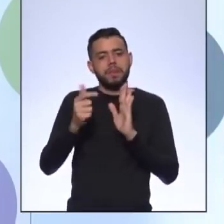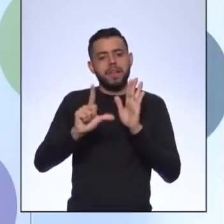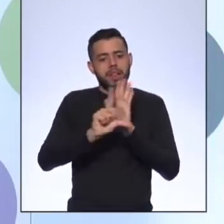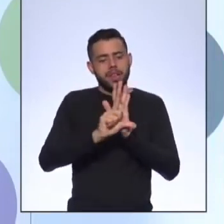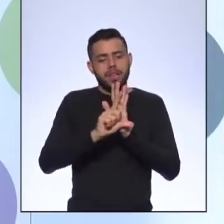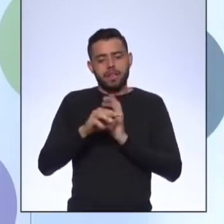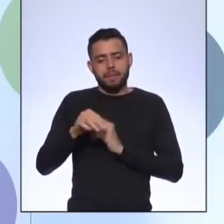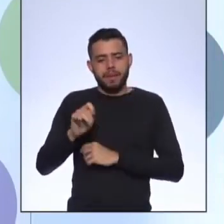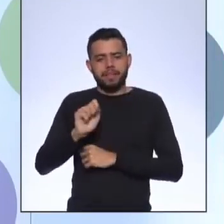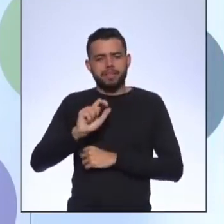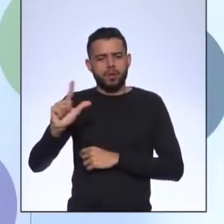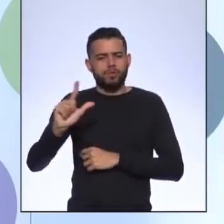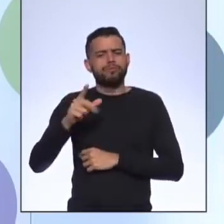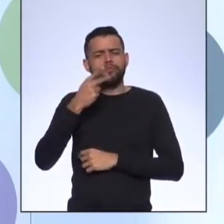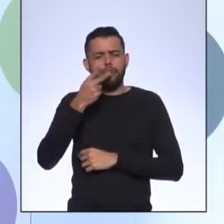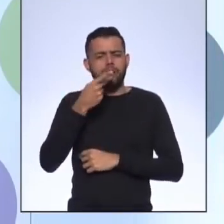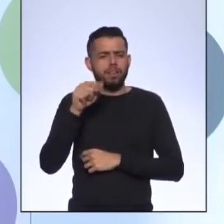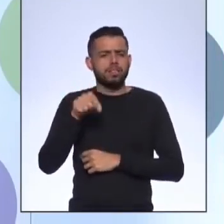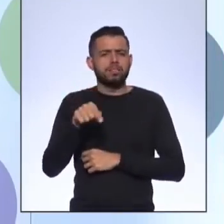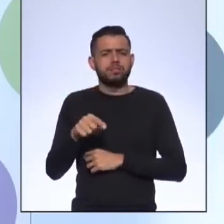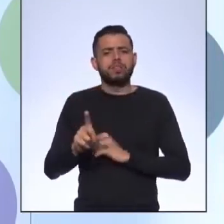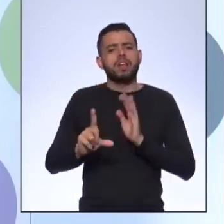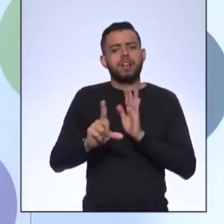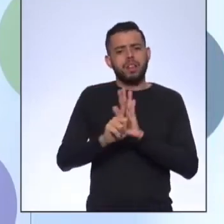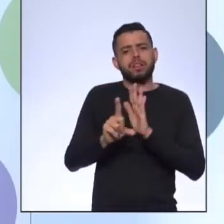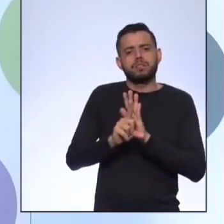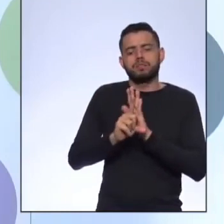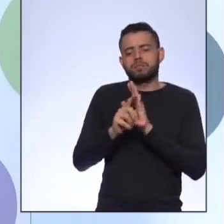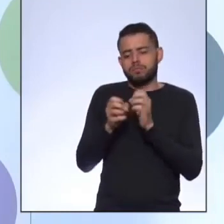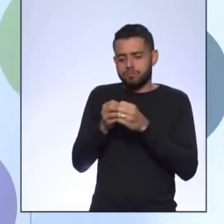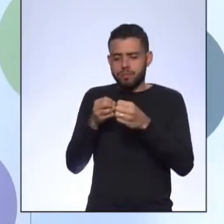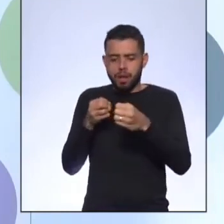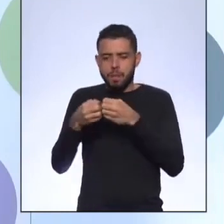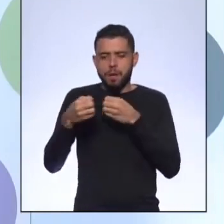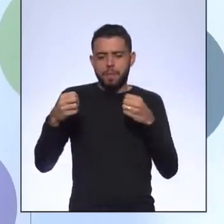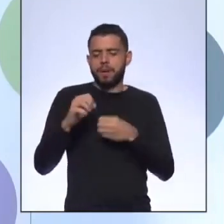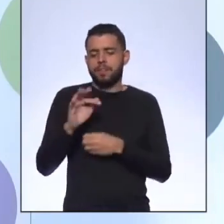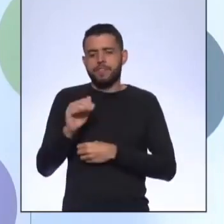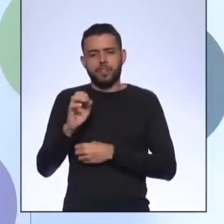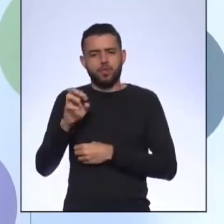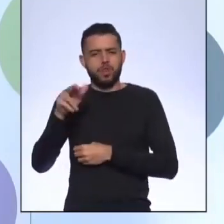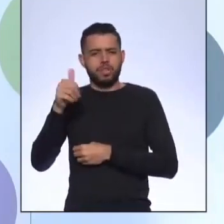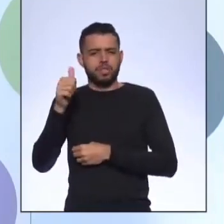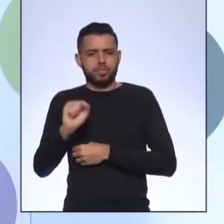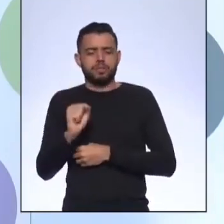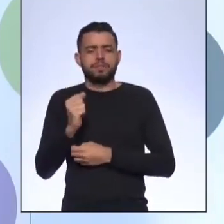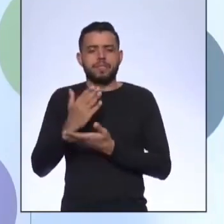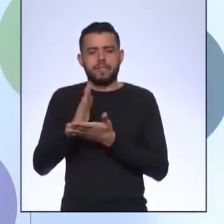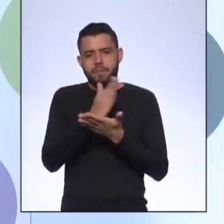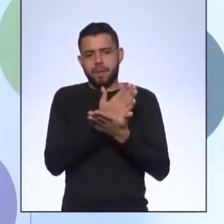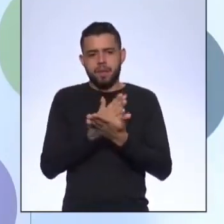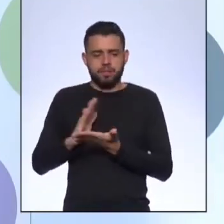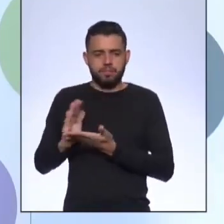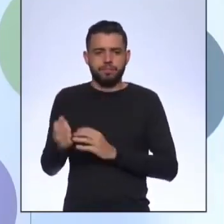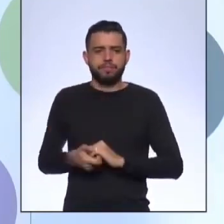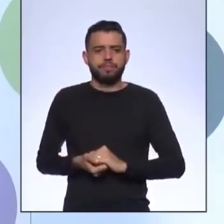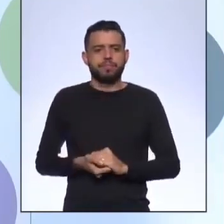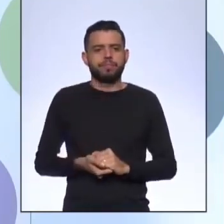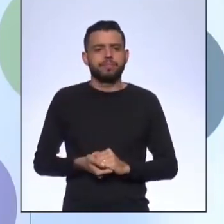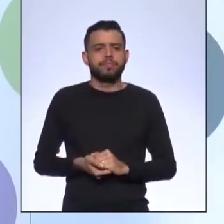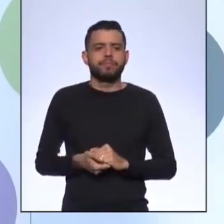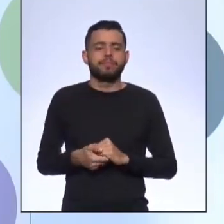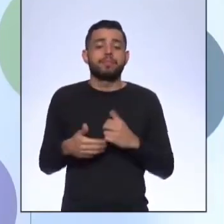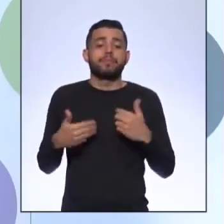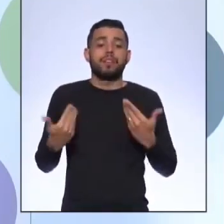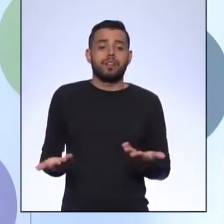isso. Ou, né, a lei da segregação dos fatores. Esses fatores eles se separam na formação dos gametas. E